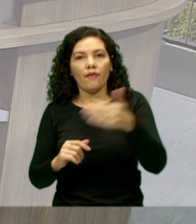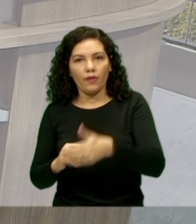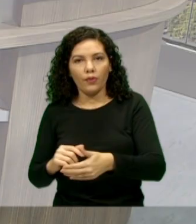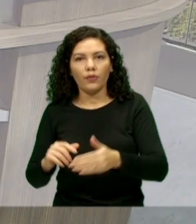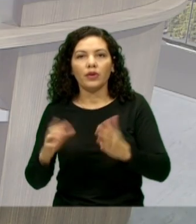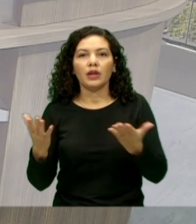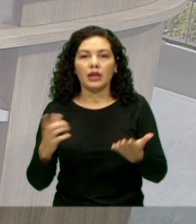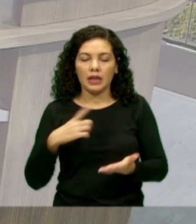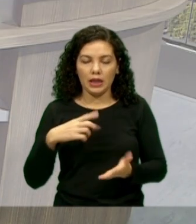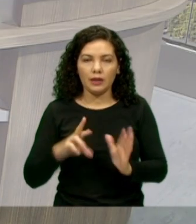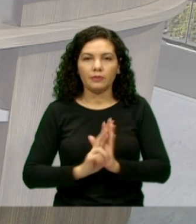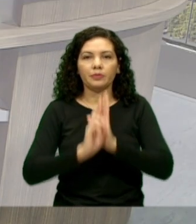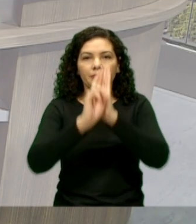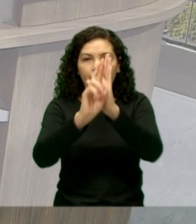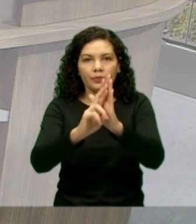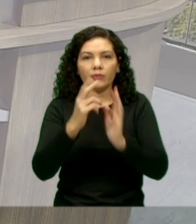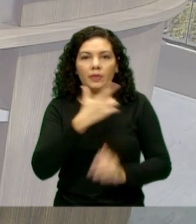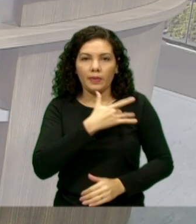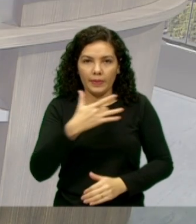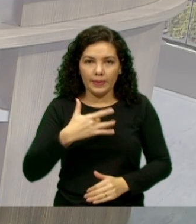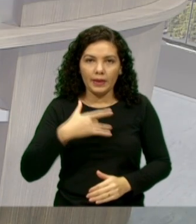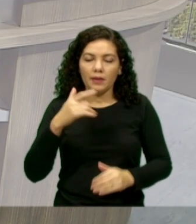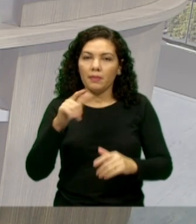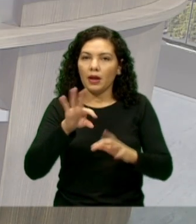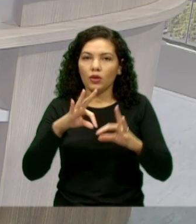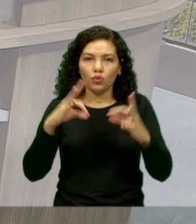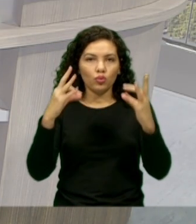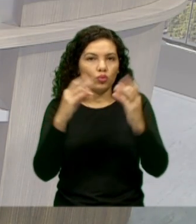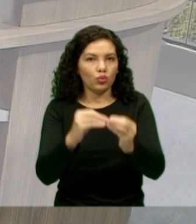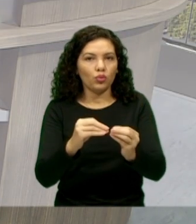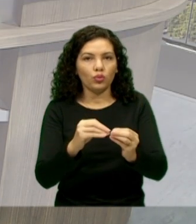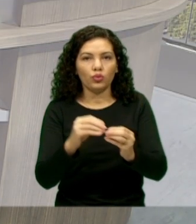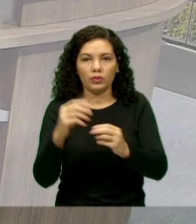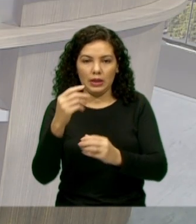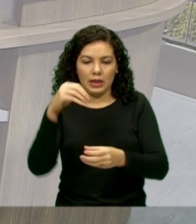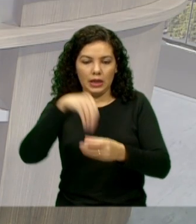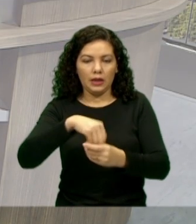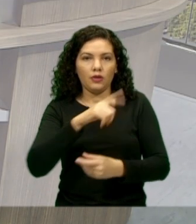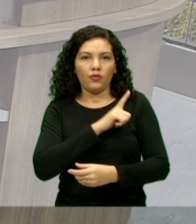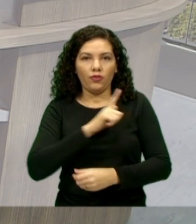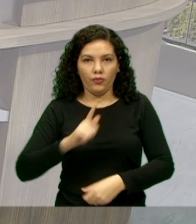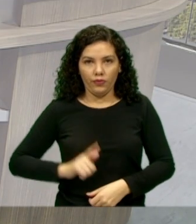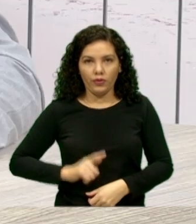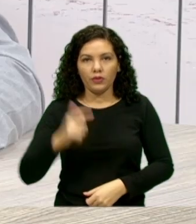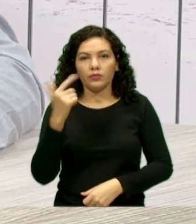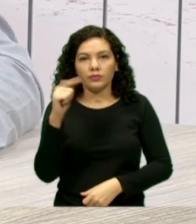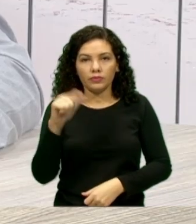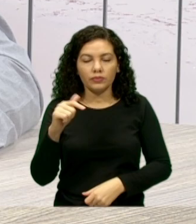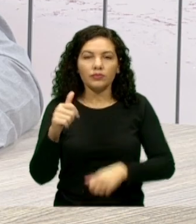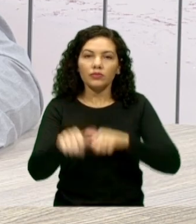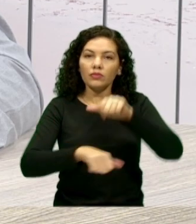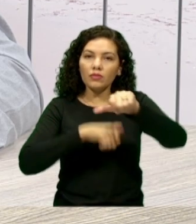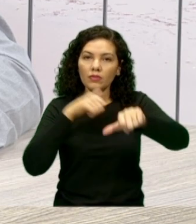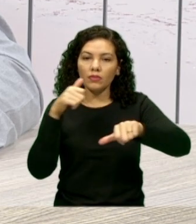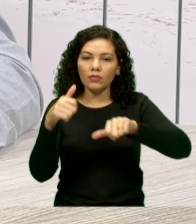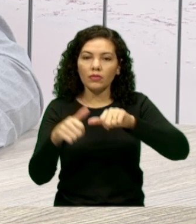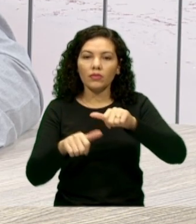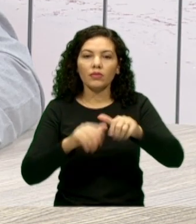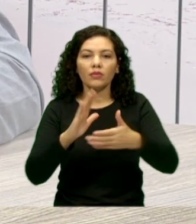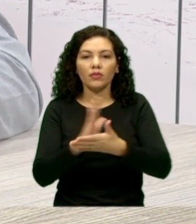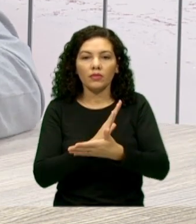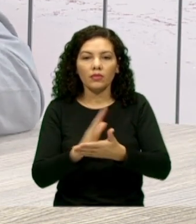representantes de saúde, apesar que não tem completo todos os representantes do governo. foi mudado